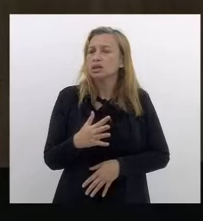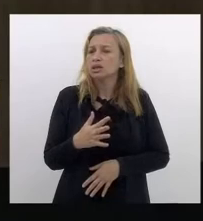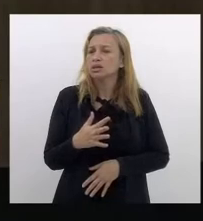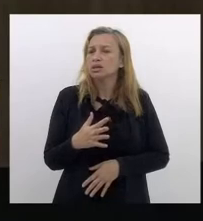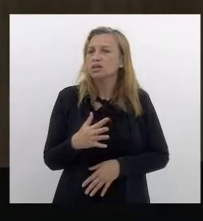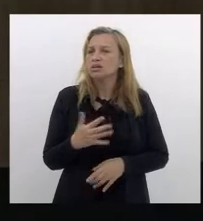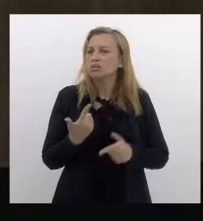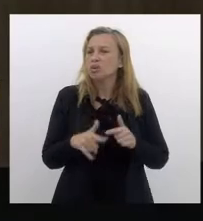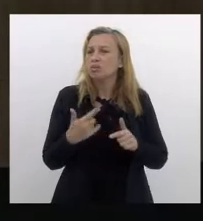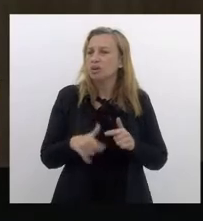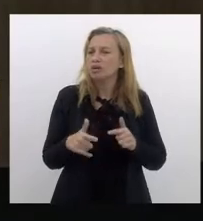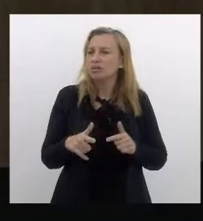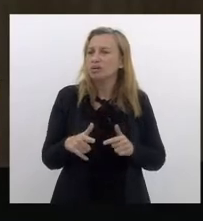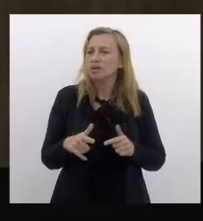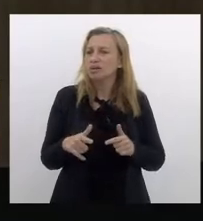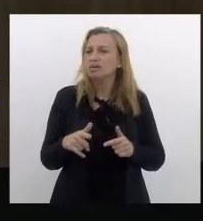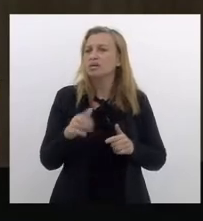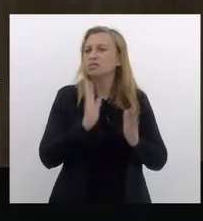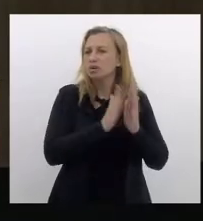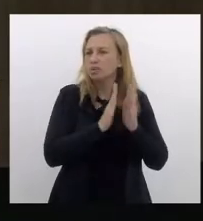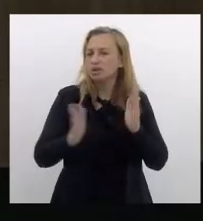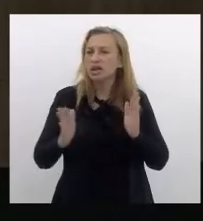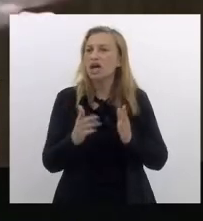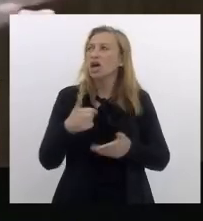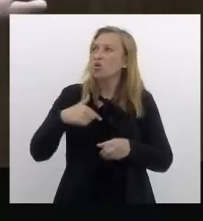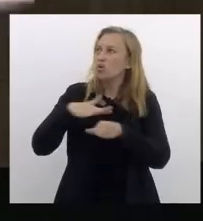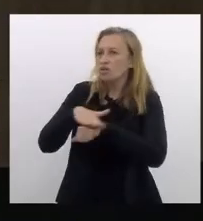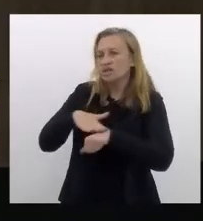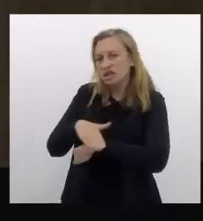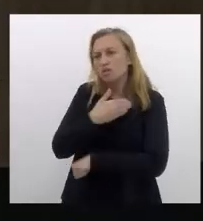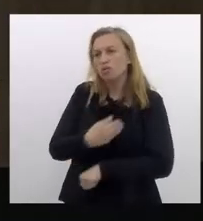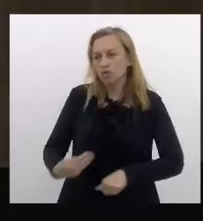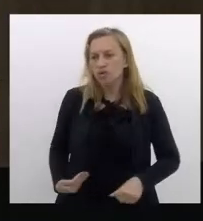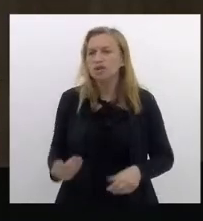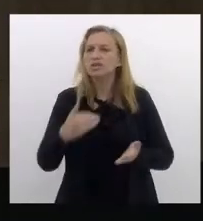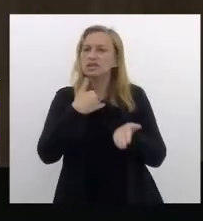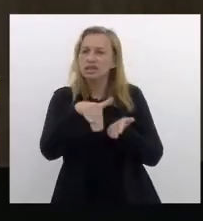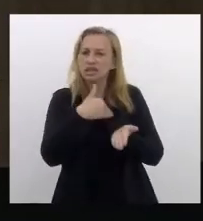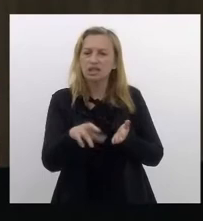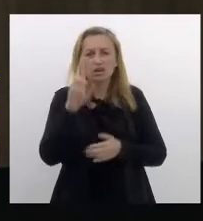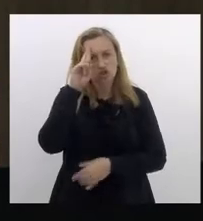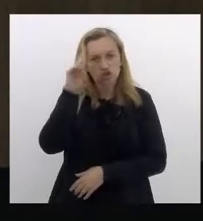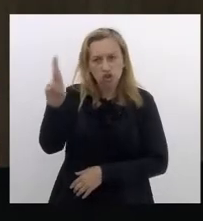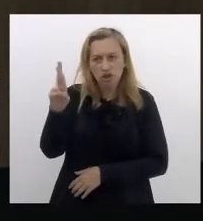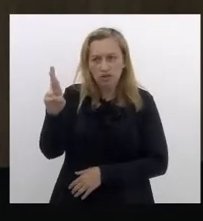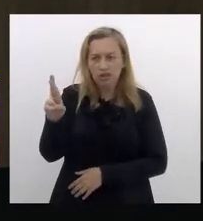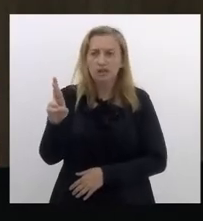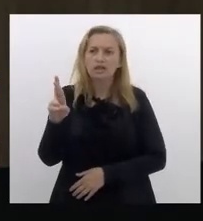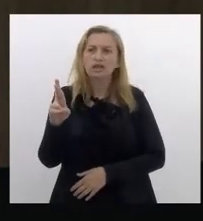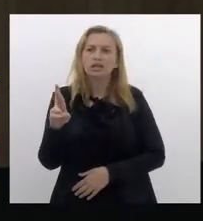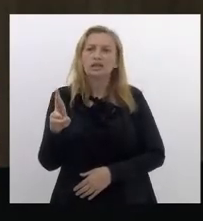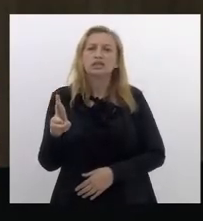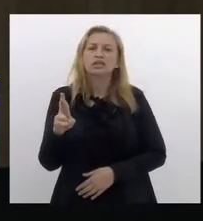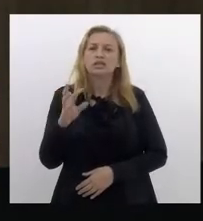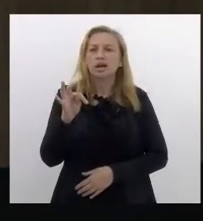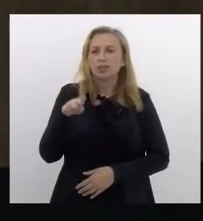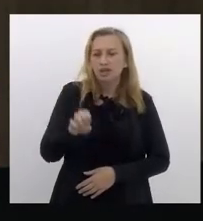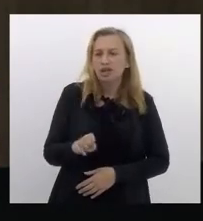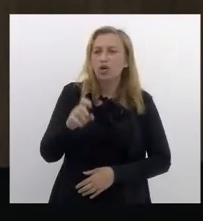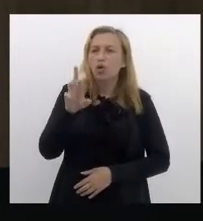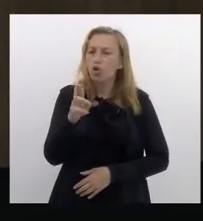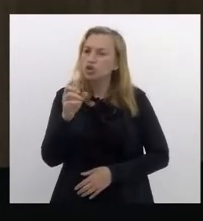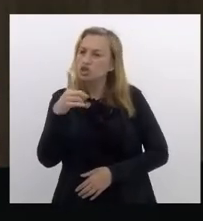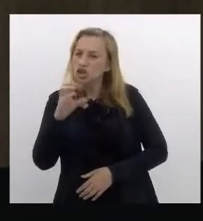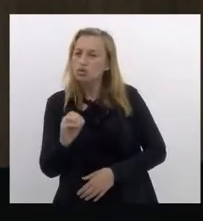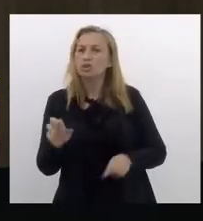desassossego na categoria de bibliotecários e bibliotecárias. Eu conversei com o governo, conversei com o secretário-chefe de gabinete, Rodrigo Abel, conversei